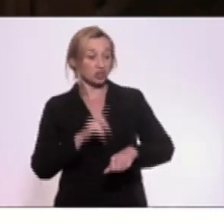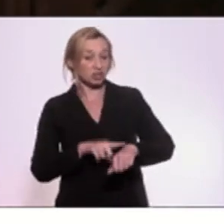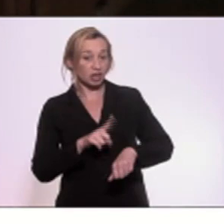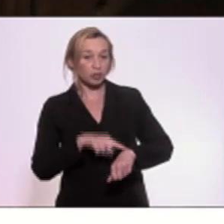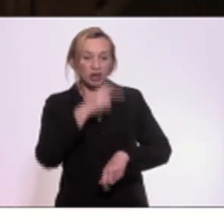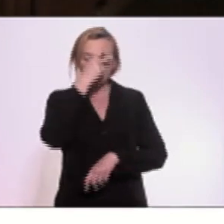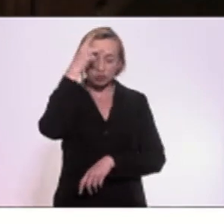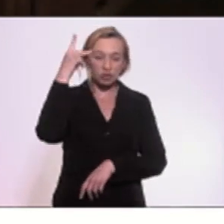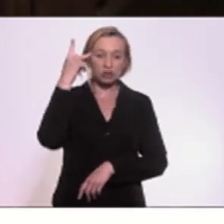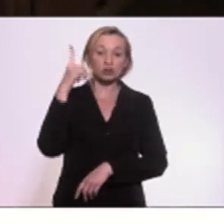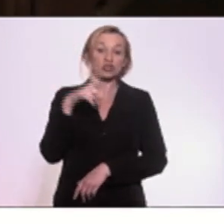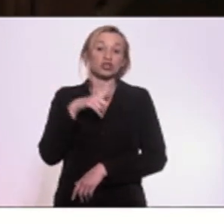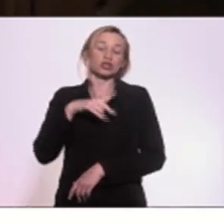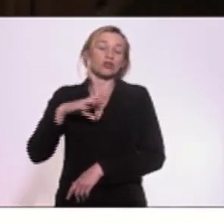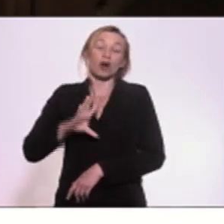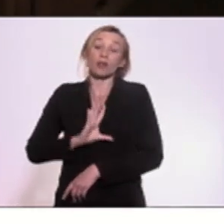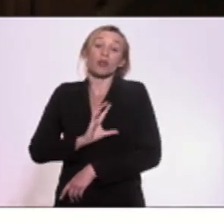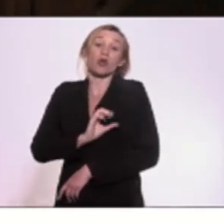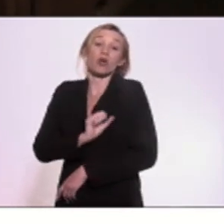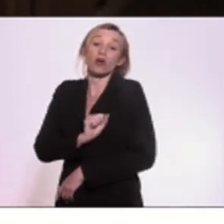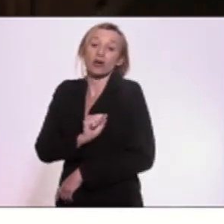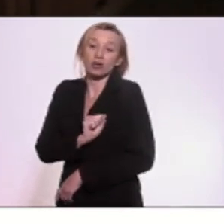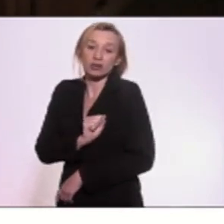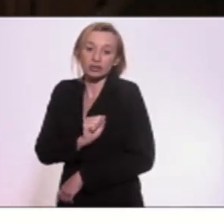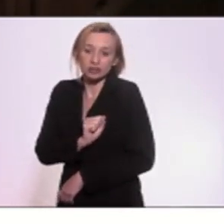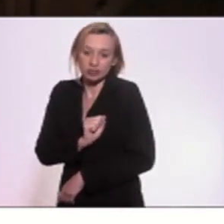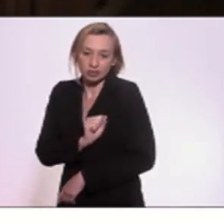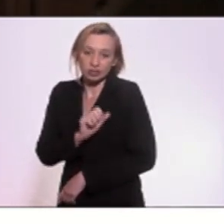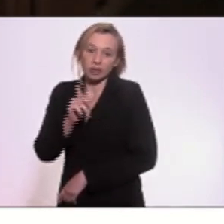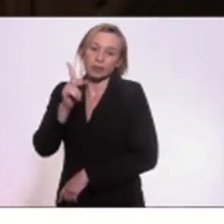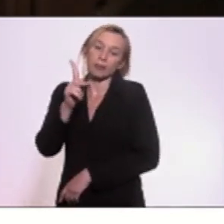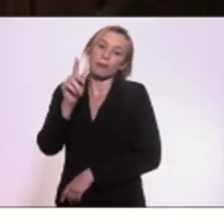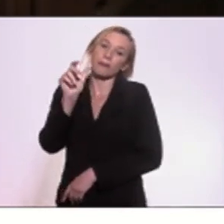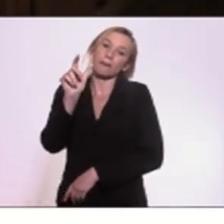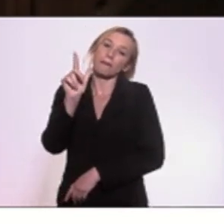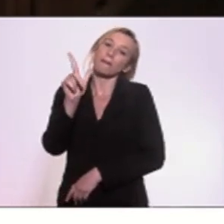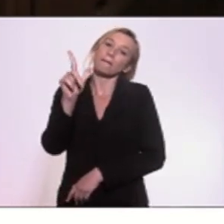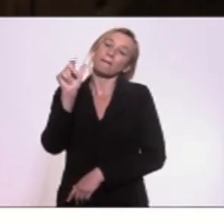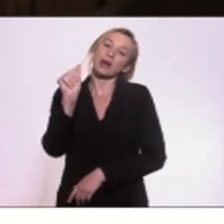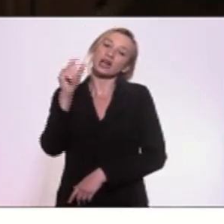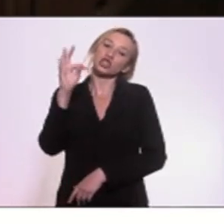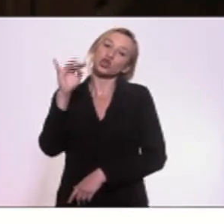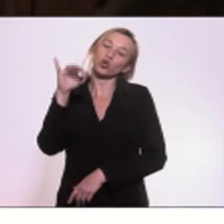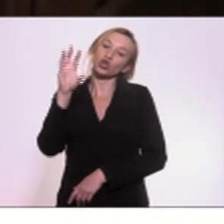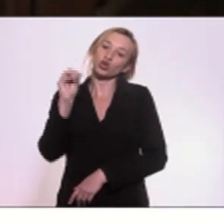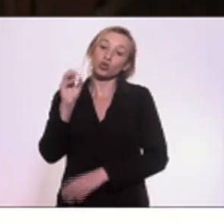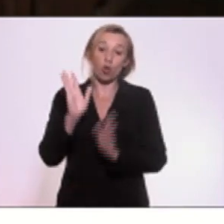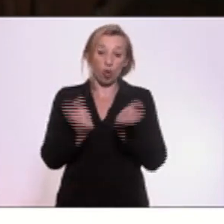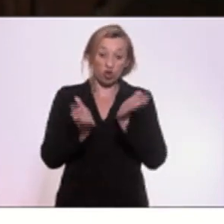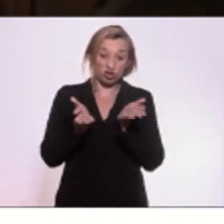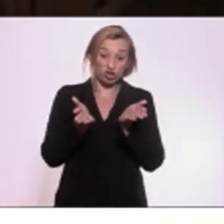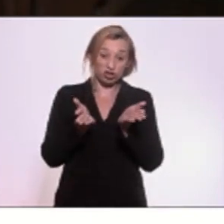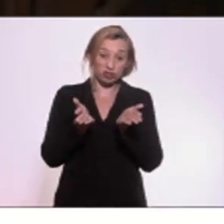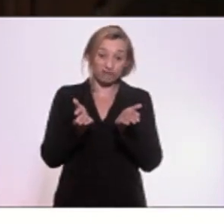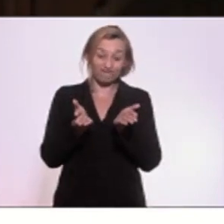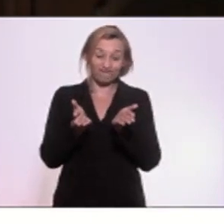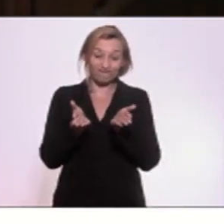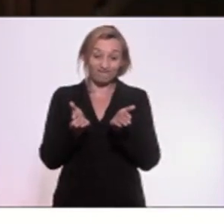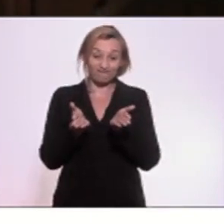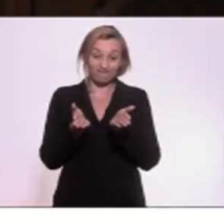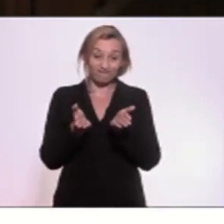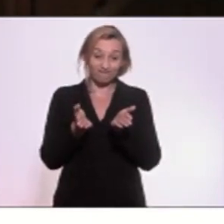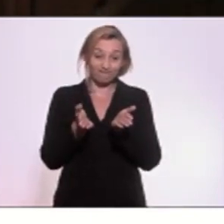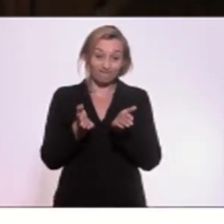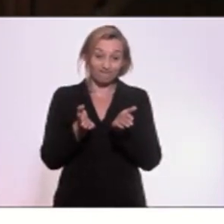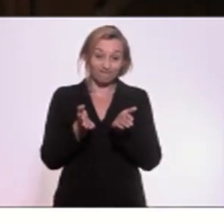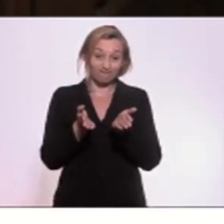amores epicuriais e amores platônicos. Hoje em dia os platônicos estão cada vez